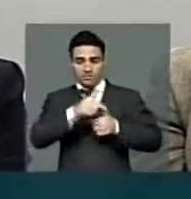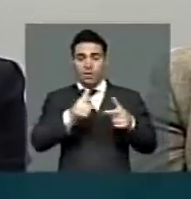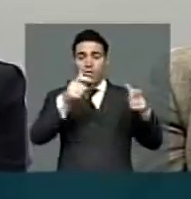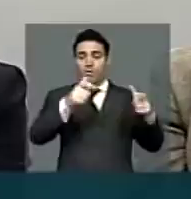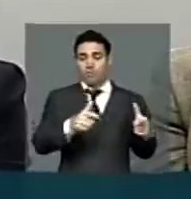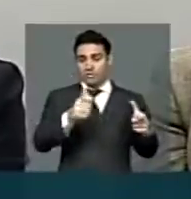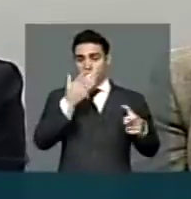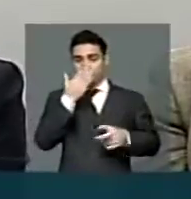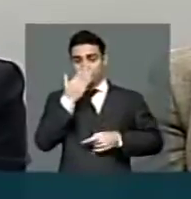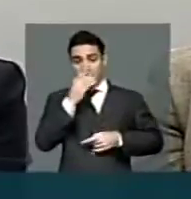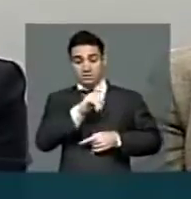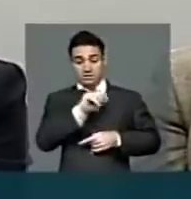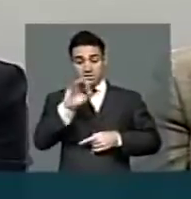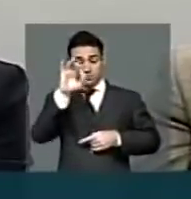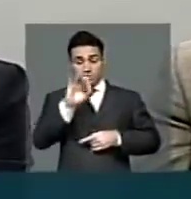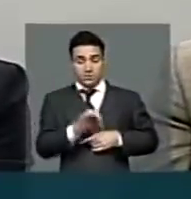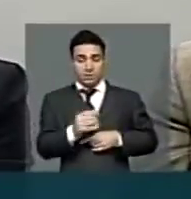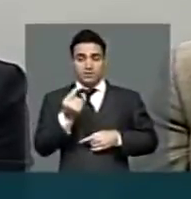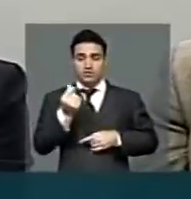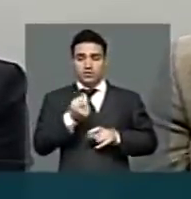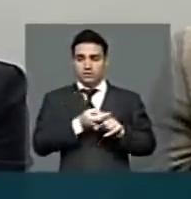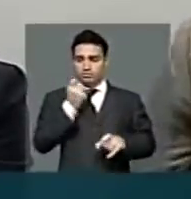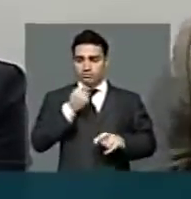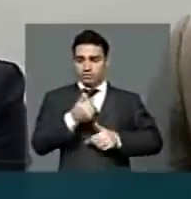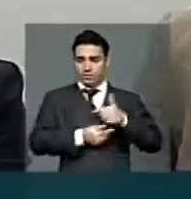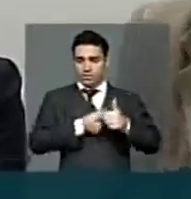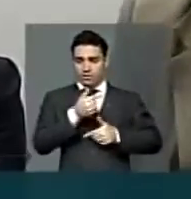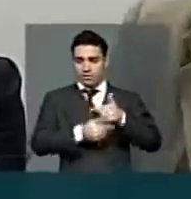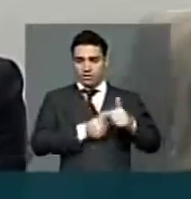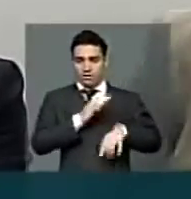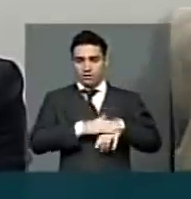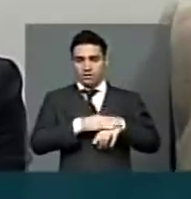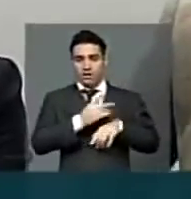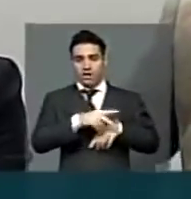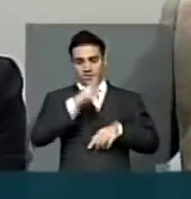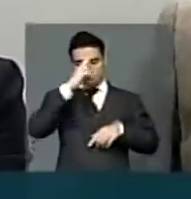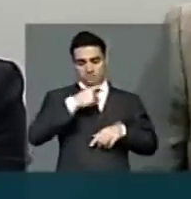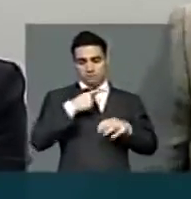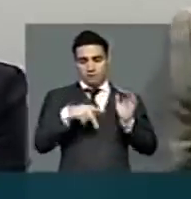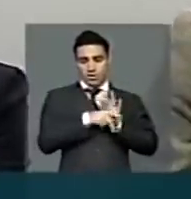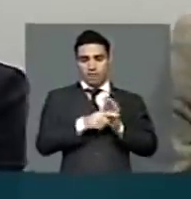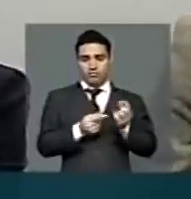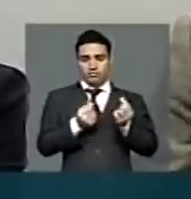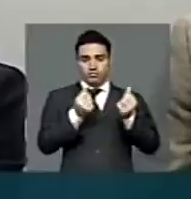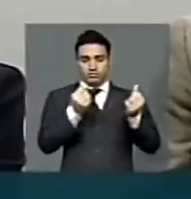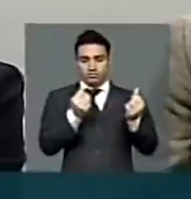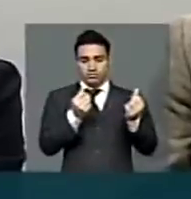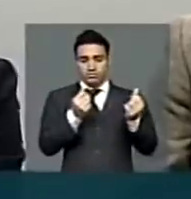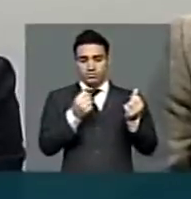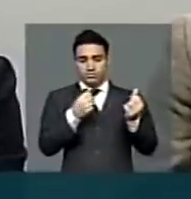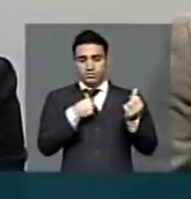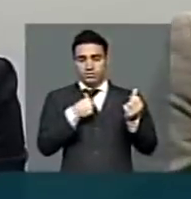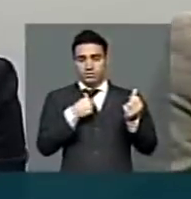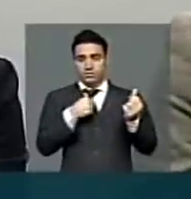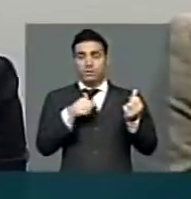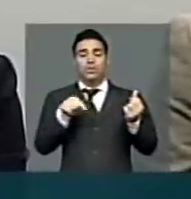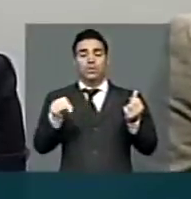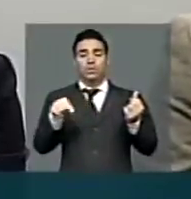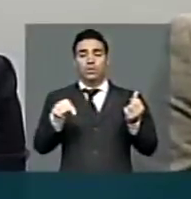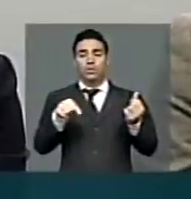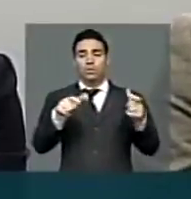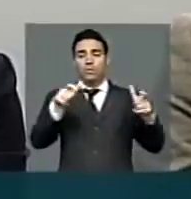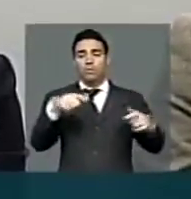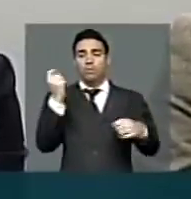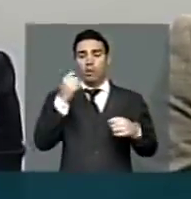que 100% do lucro com o trabalho que ela exerce fica com ela. A casa lucra com a bebida, com o aluguel dos quartos.